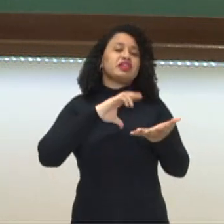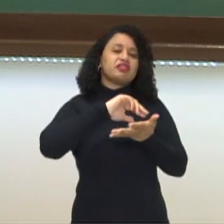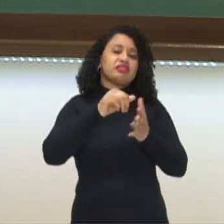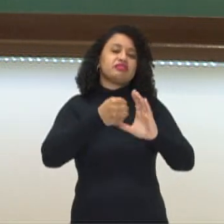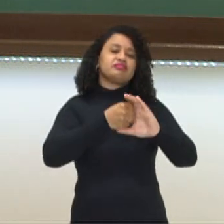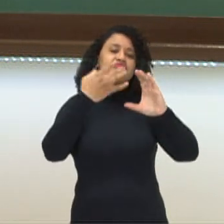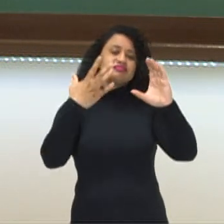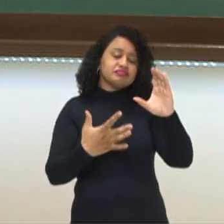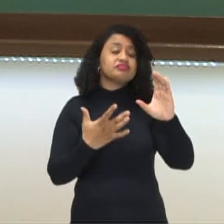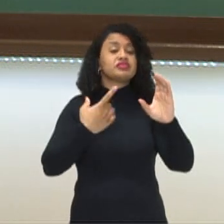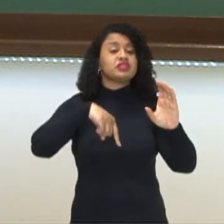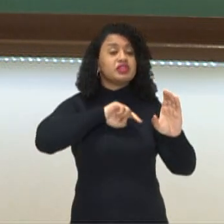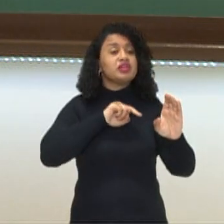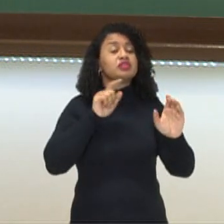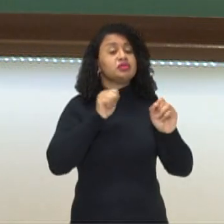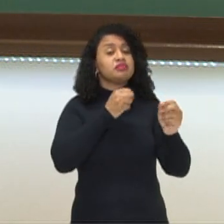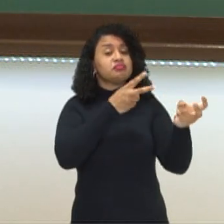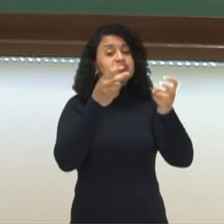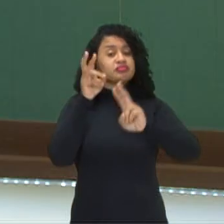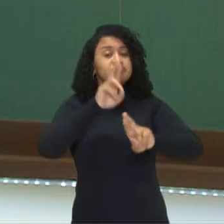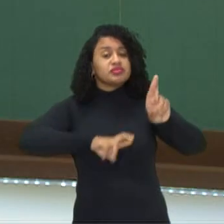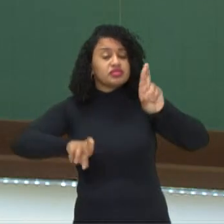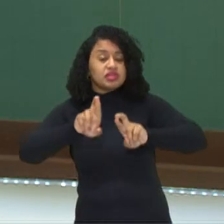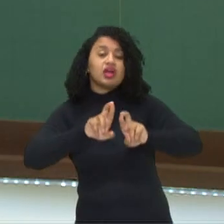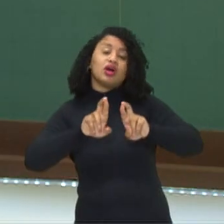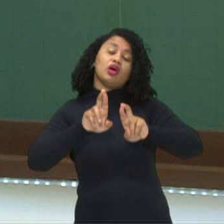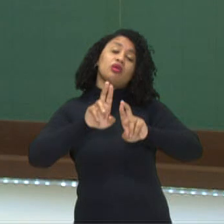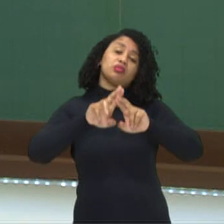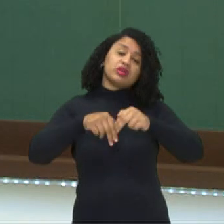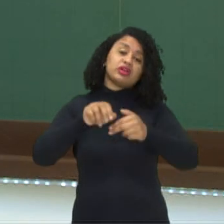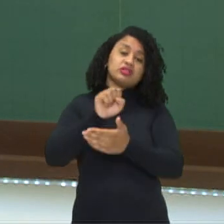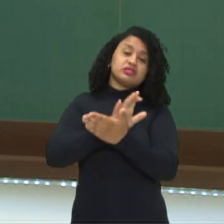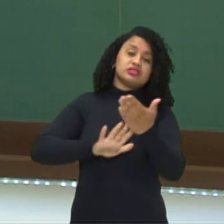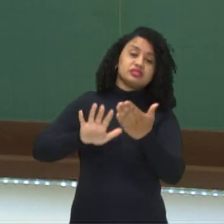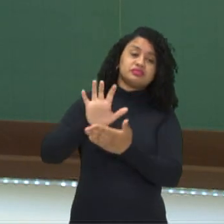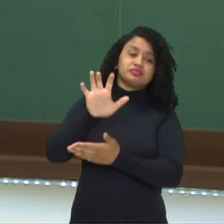características aqui que a gente pode observar através da xilogravura.